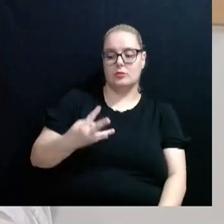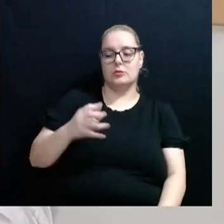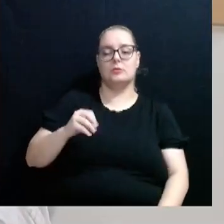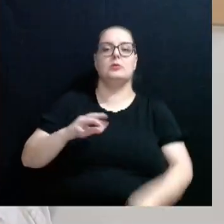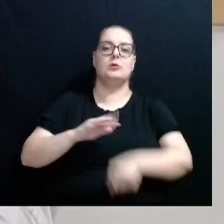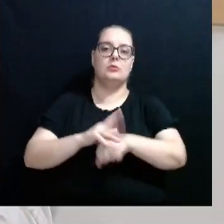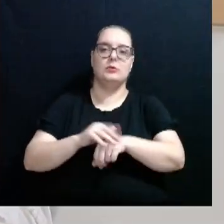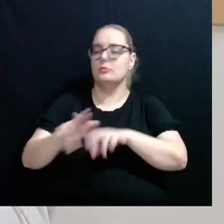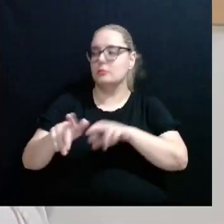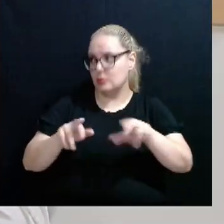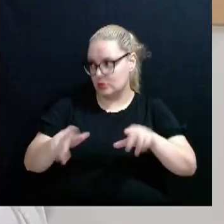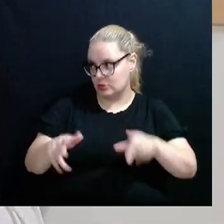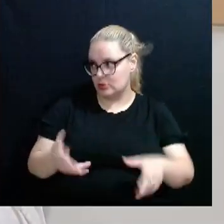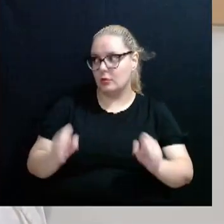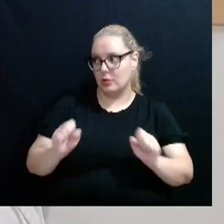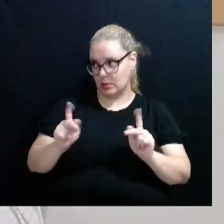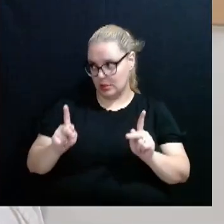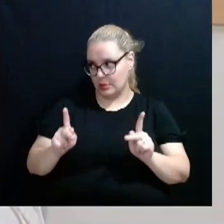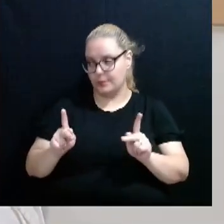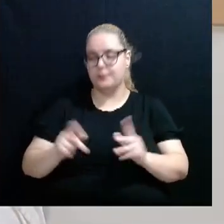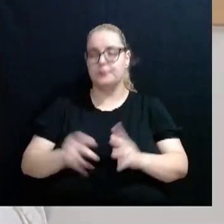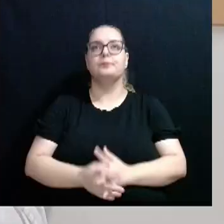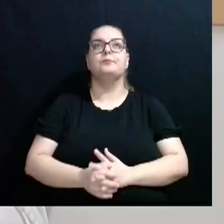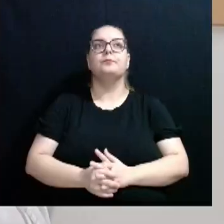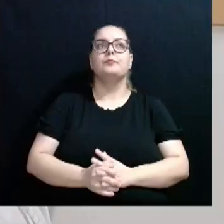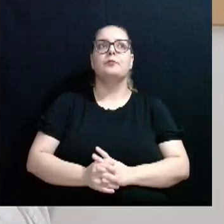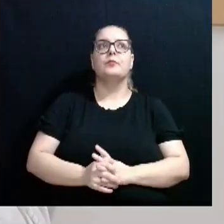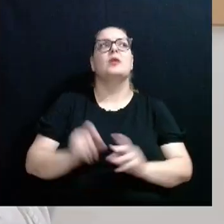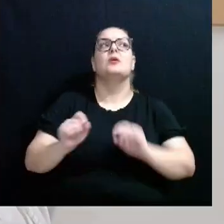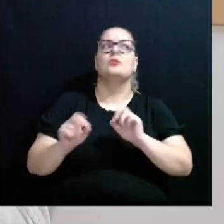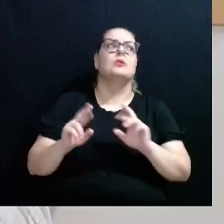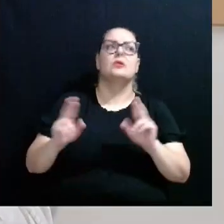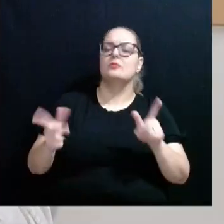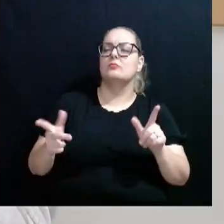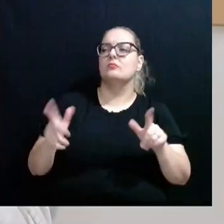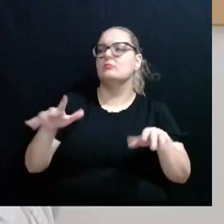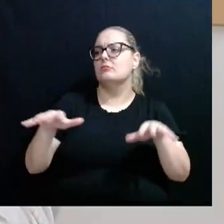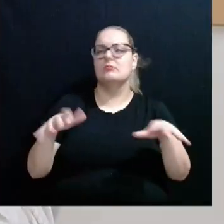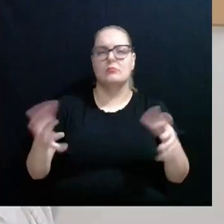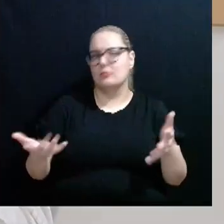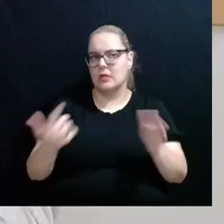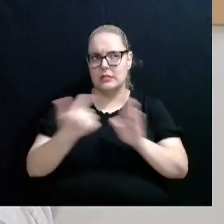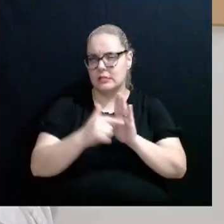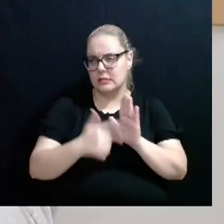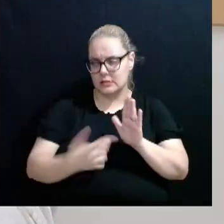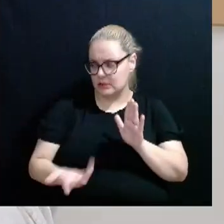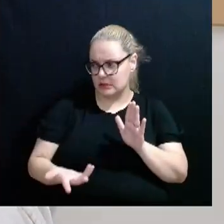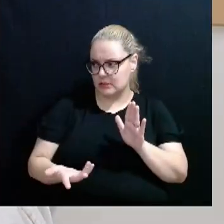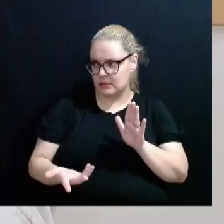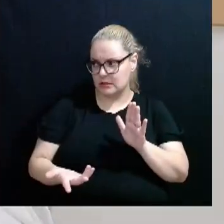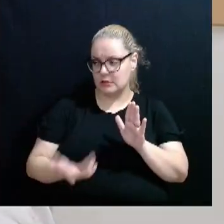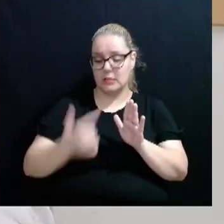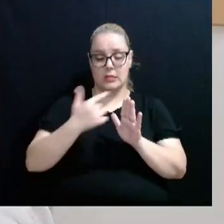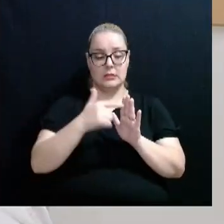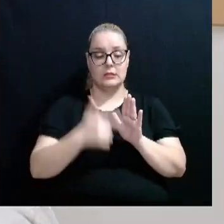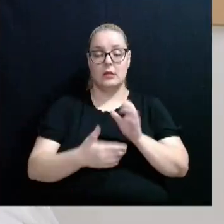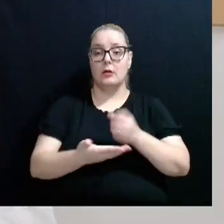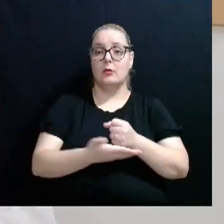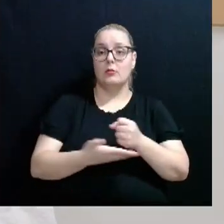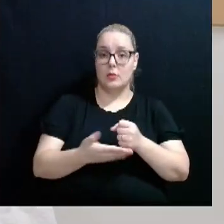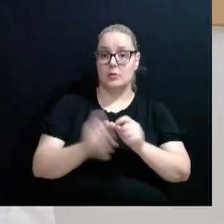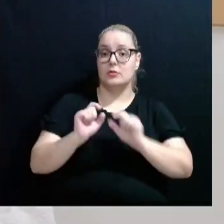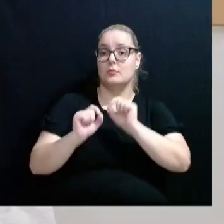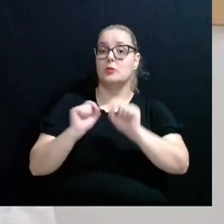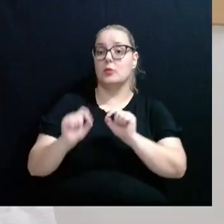diferentes, ok? E o que tem de diferente entre essas listas? Essas listas elas são basicamente o seguinte: